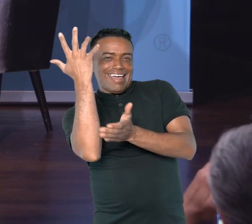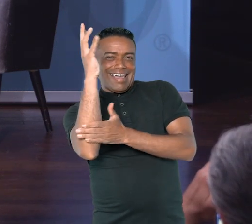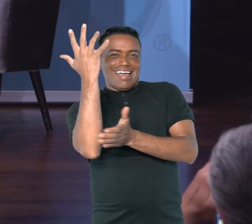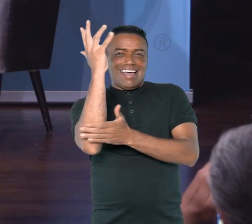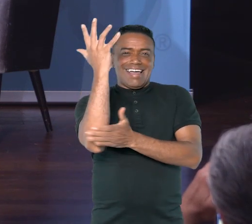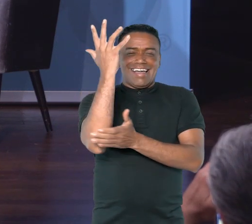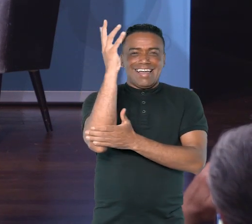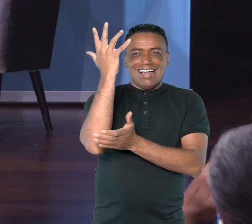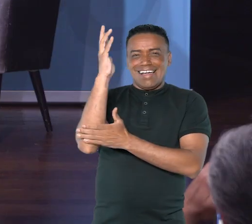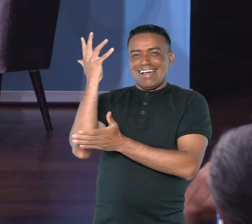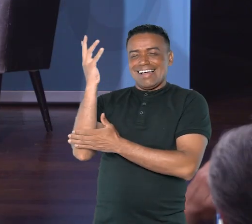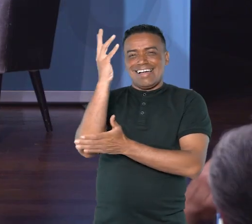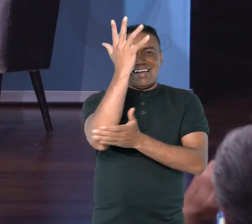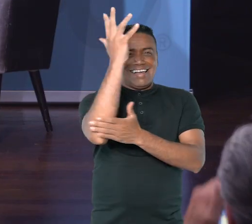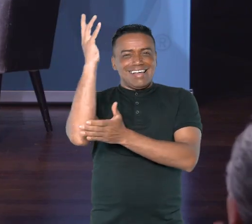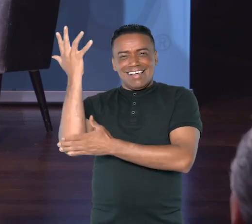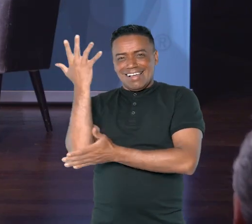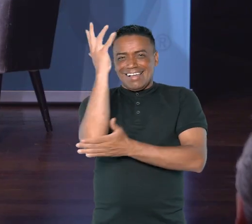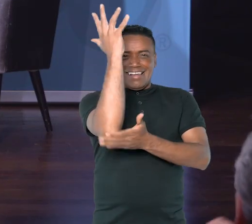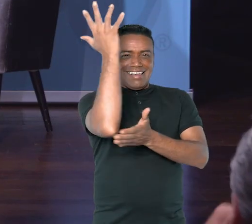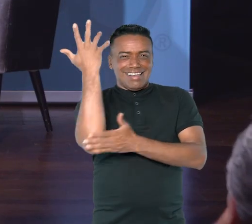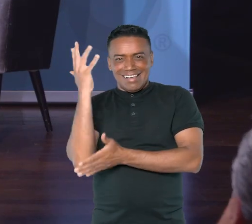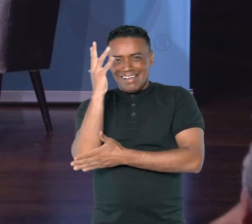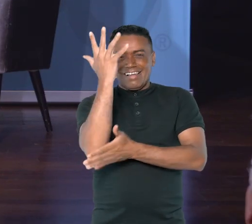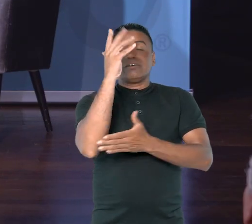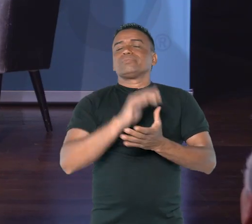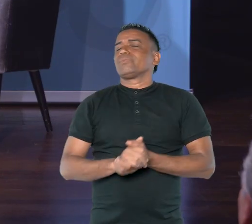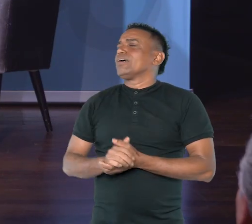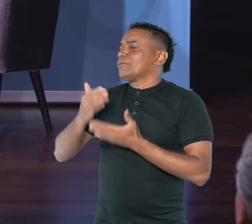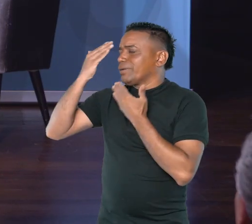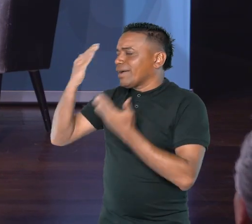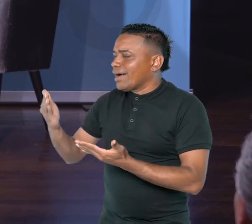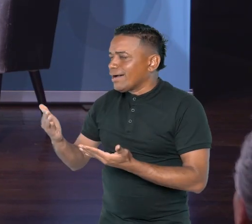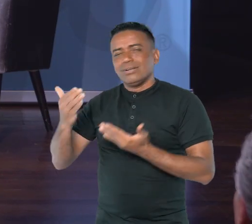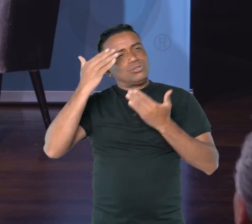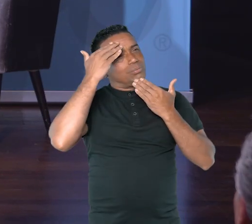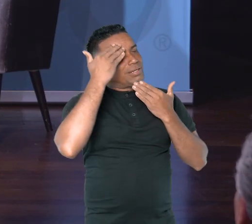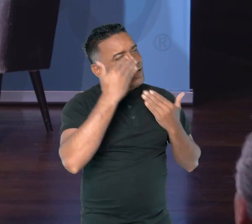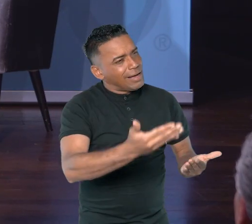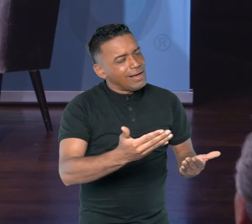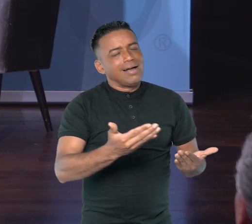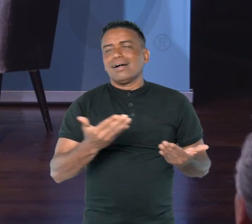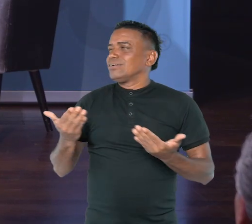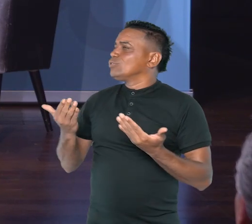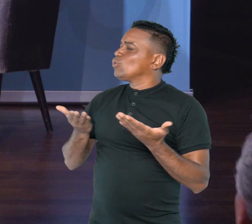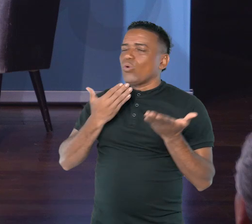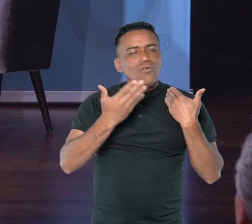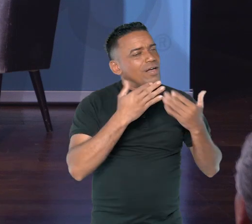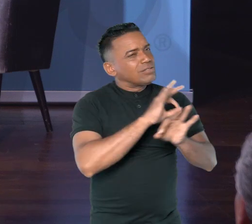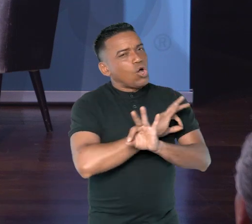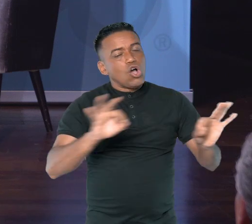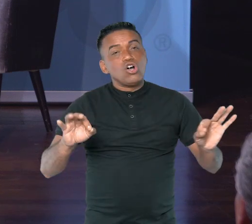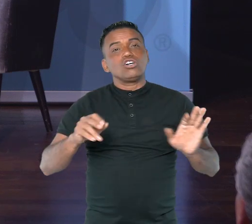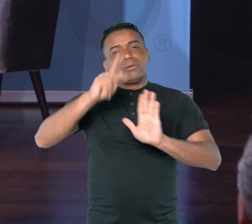Agora leiam, né? Tá vendo? Agora leiam. Não li o final do texto. Daniela Zupo, muito obrigada por Josane você estar aqui obrigada por É essa sempre um